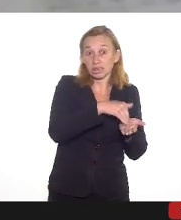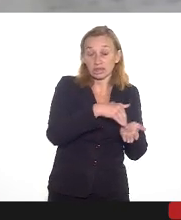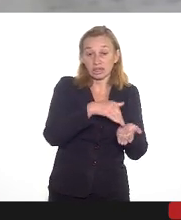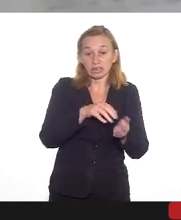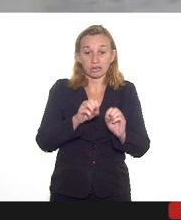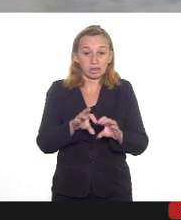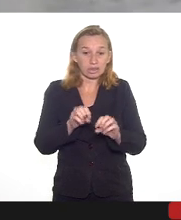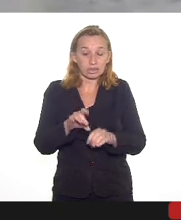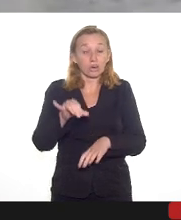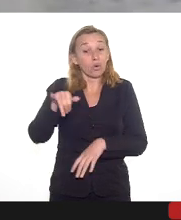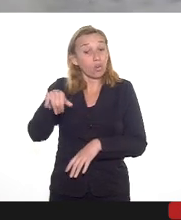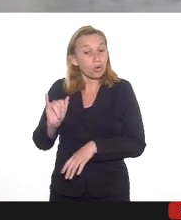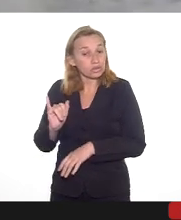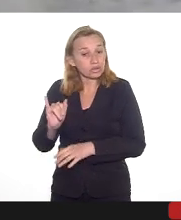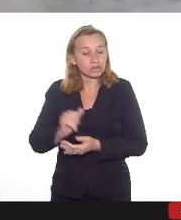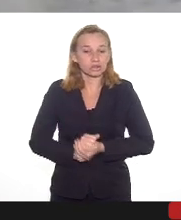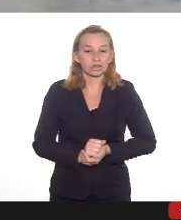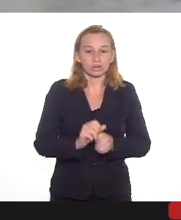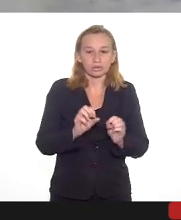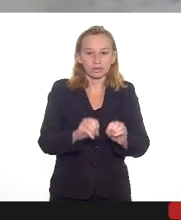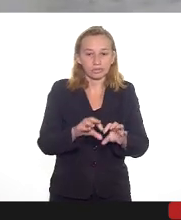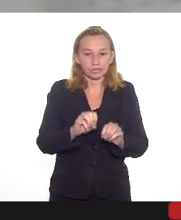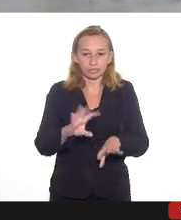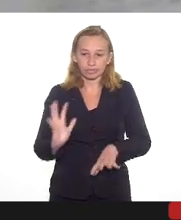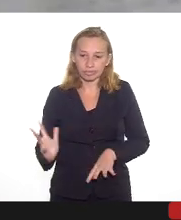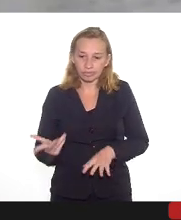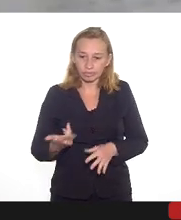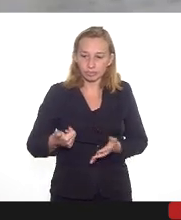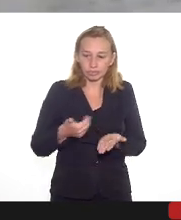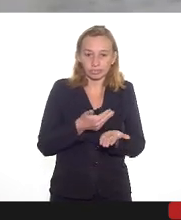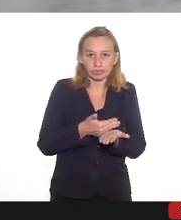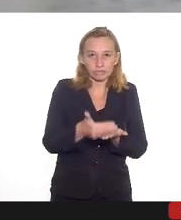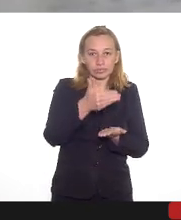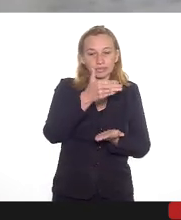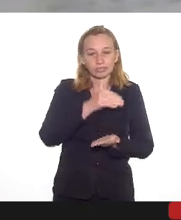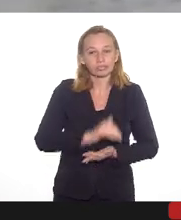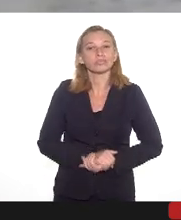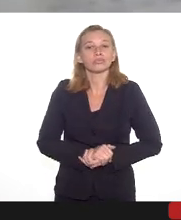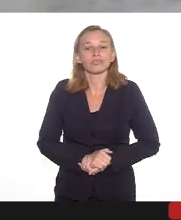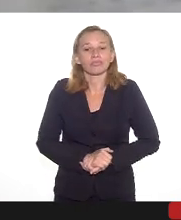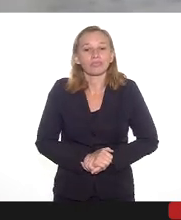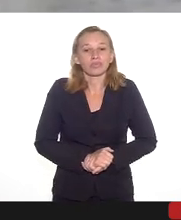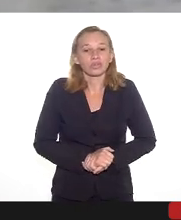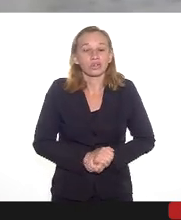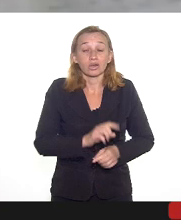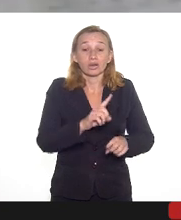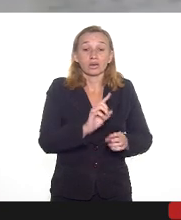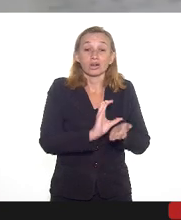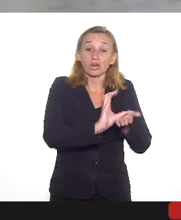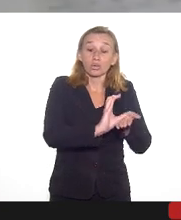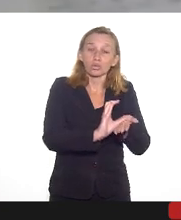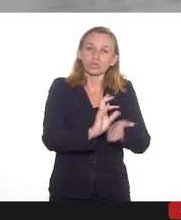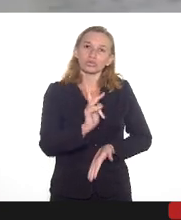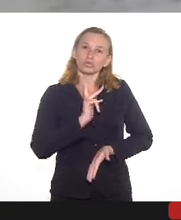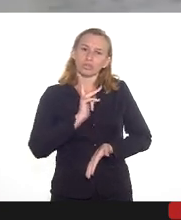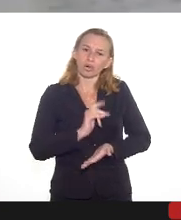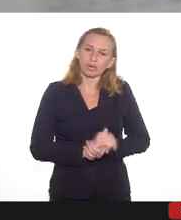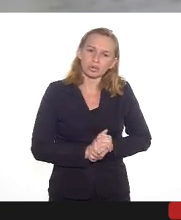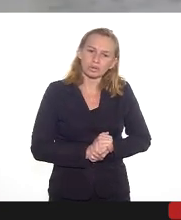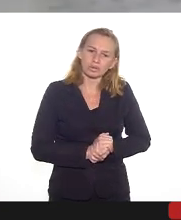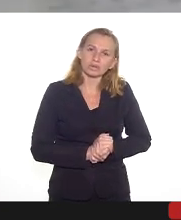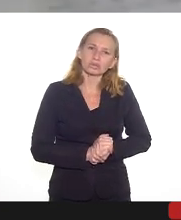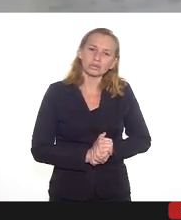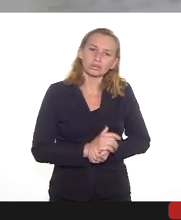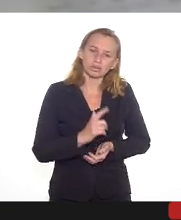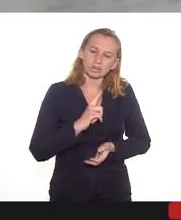entender é que a educação ela tem, por princípio fundamental, ver recursos próprios. E ela tem